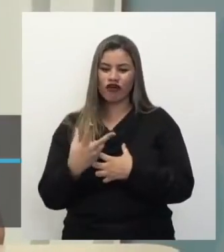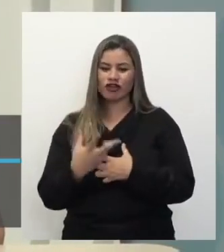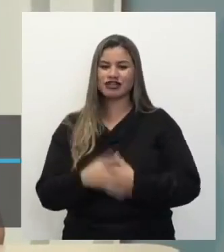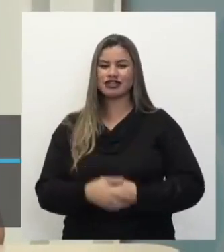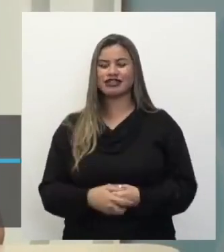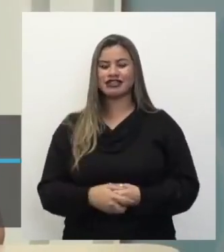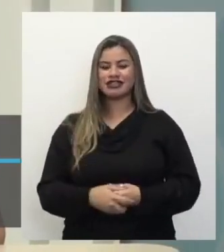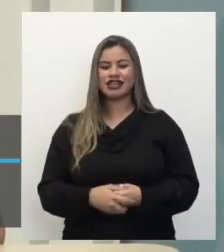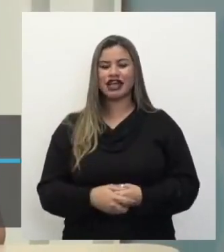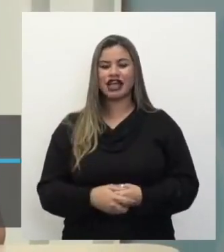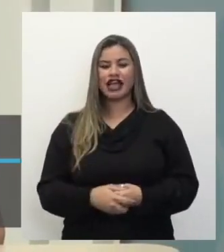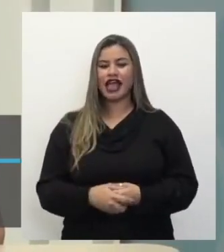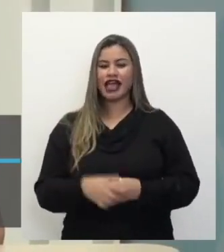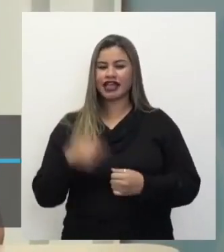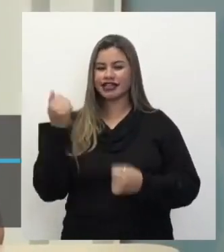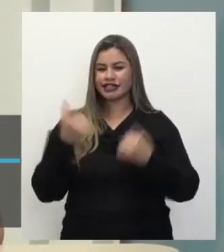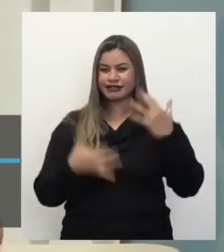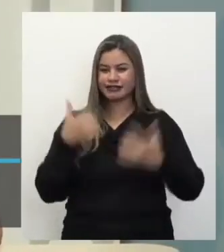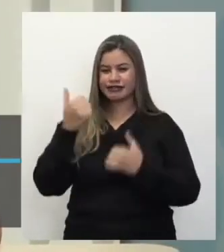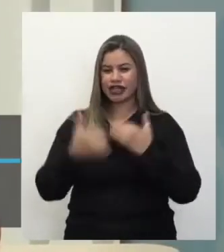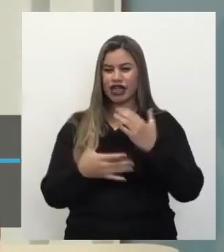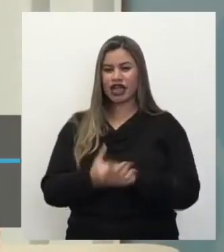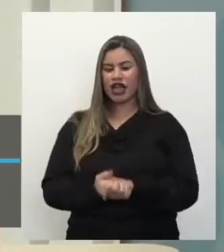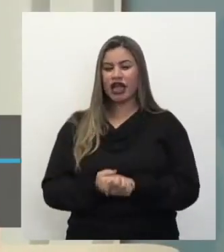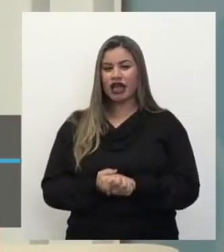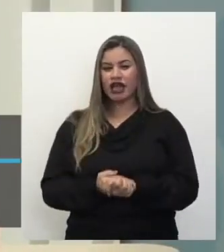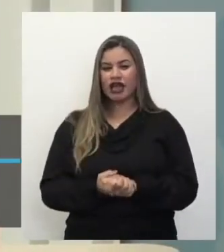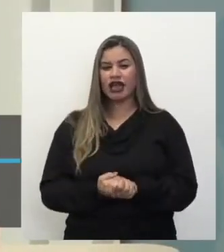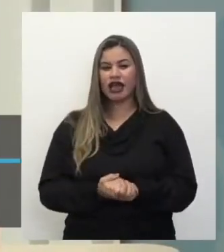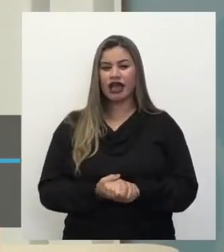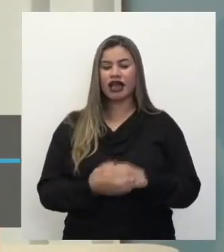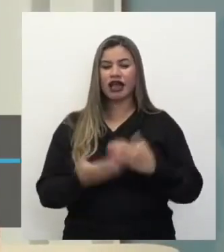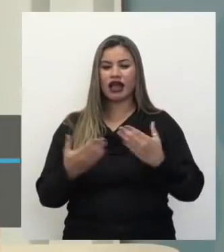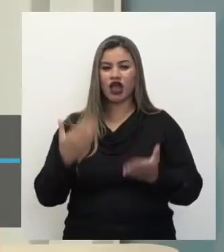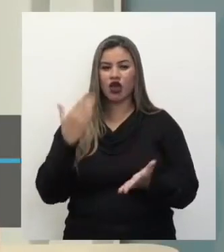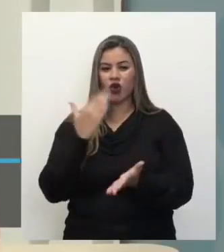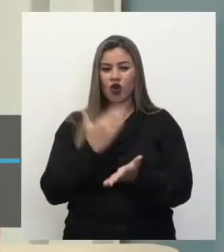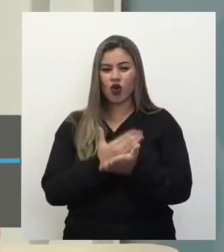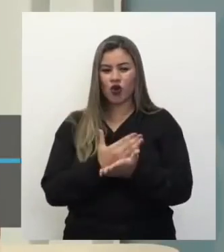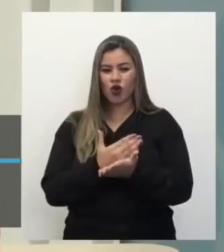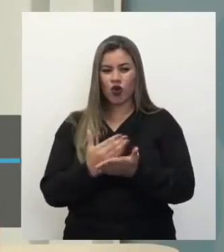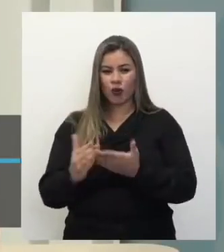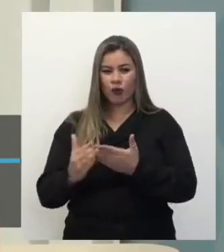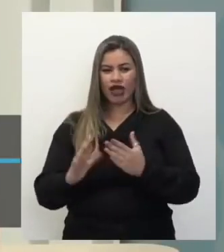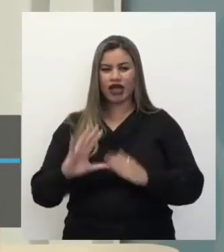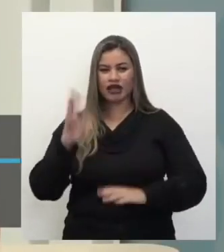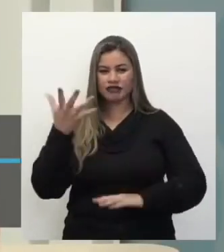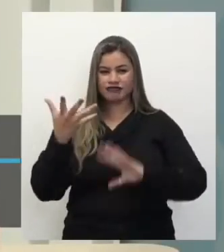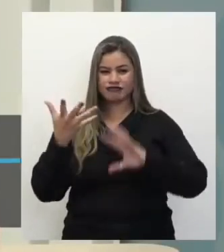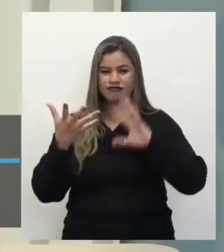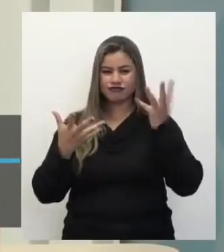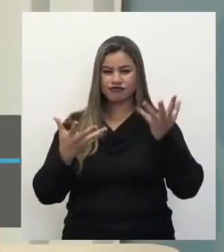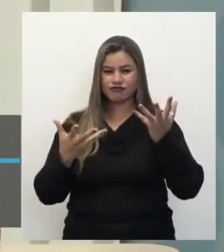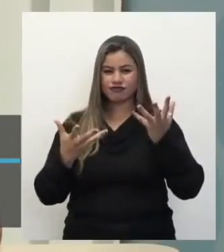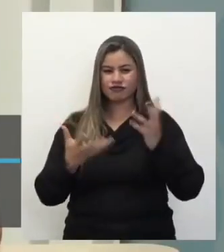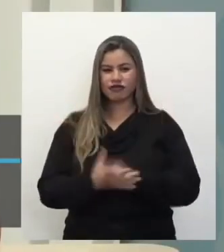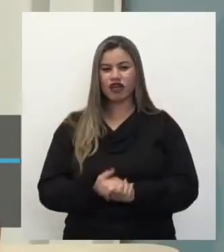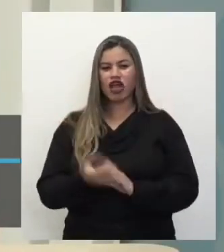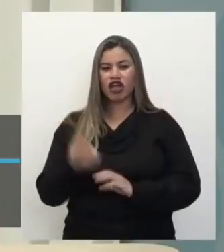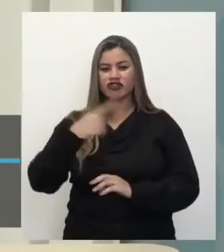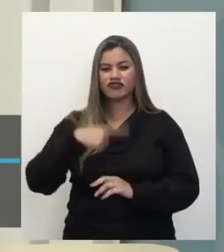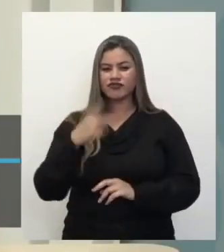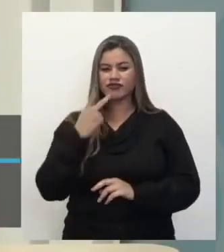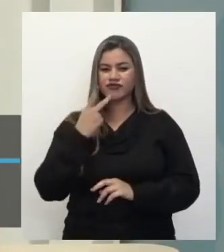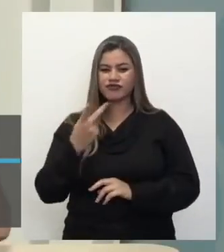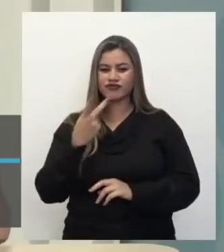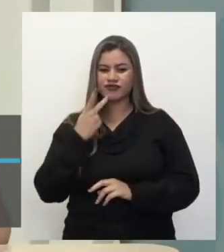bem interessante, professora, é isso, que quando a gente começa a rir de alguma situação, né, agora há pouco você estava falando uma aula sobre